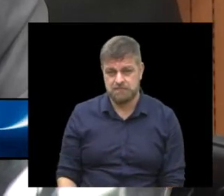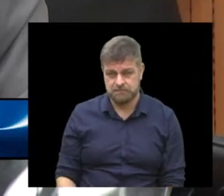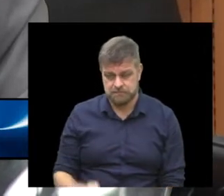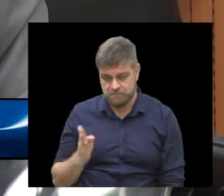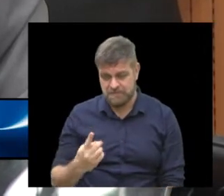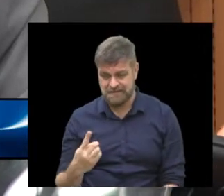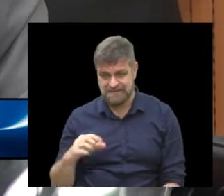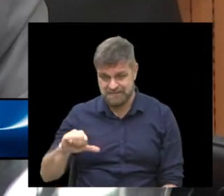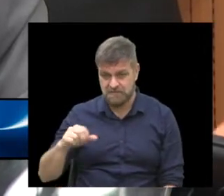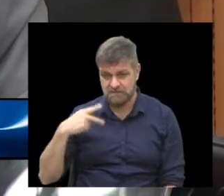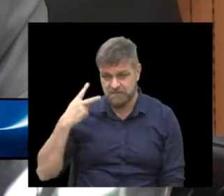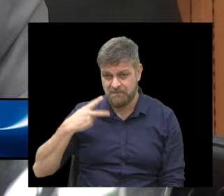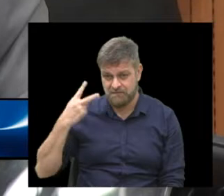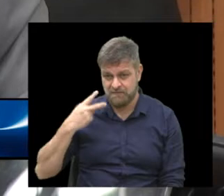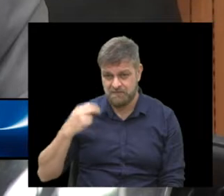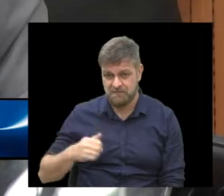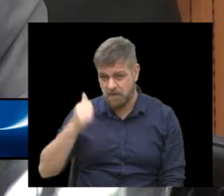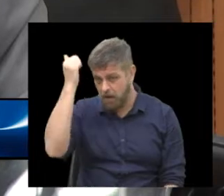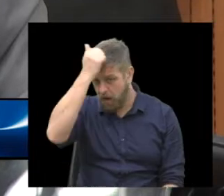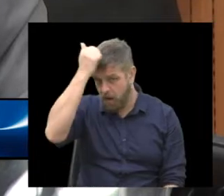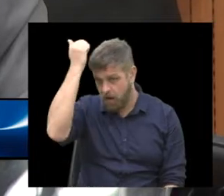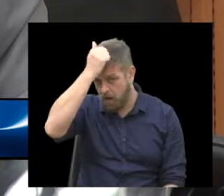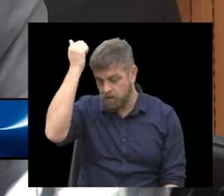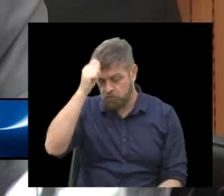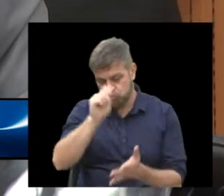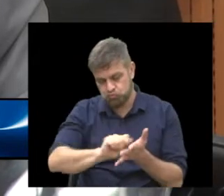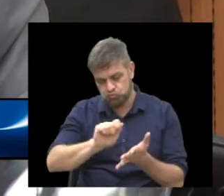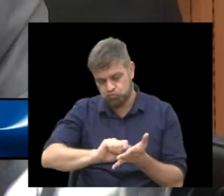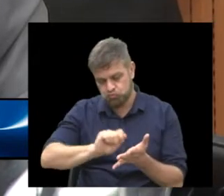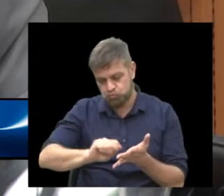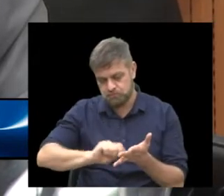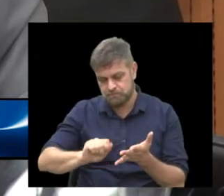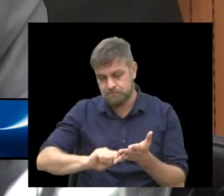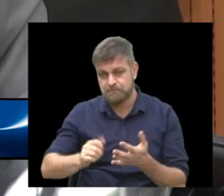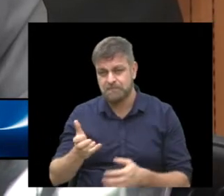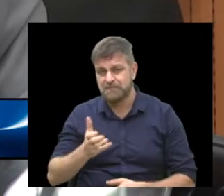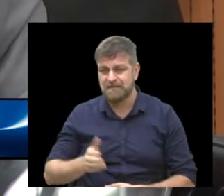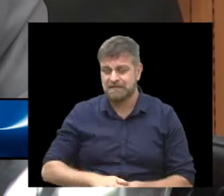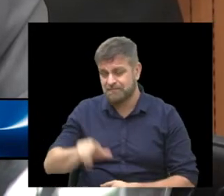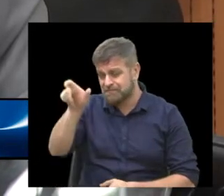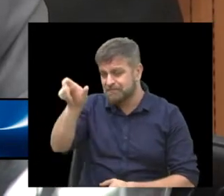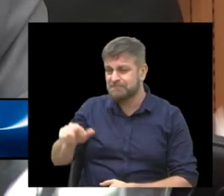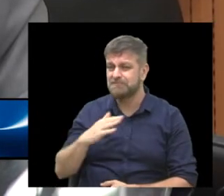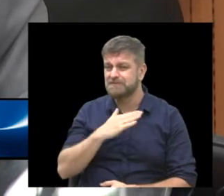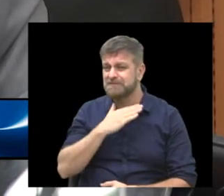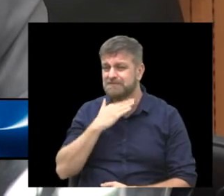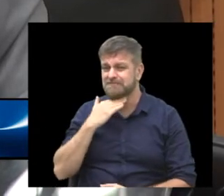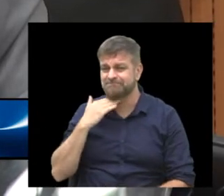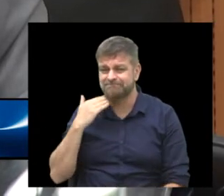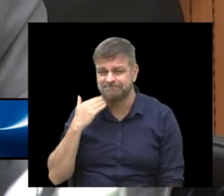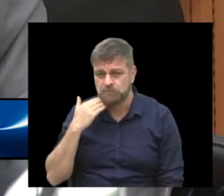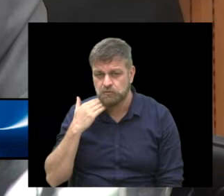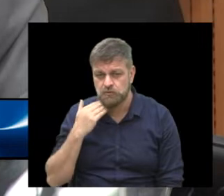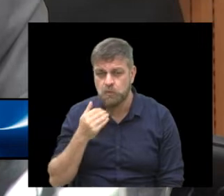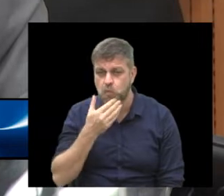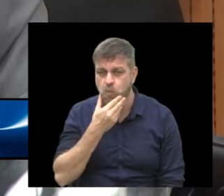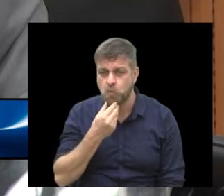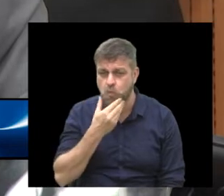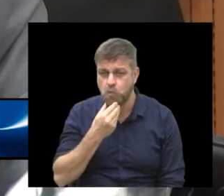444/2019 do senhor vereador Ailton da Farmácia, requer manifestação de pesar pelo falecimento do